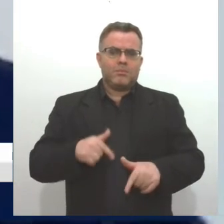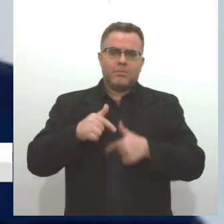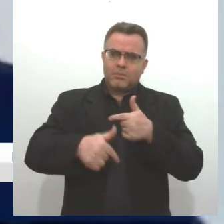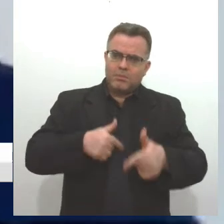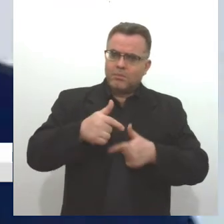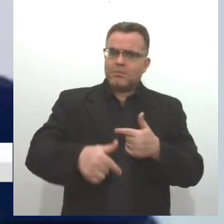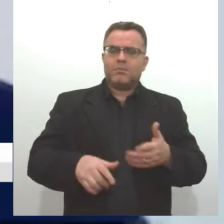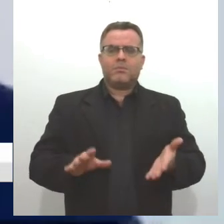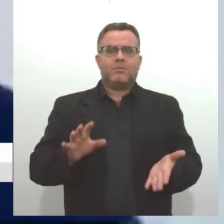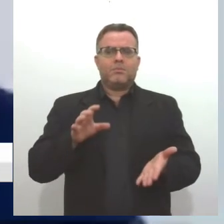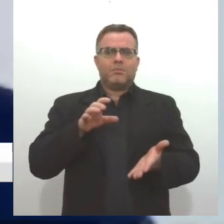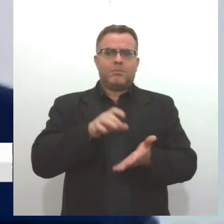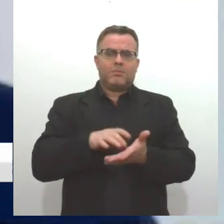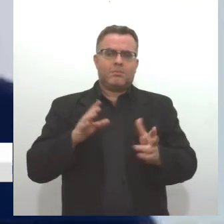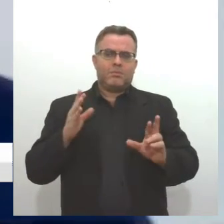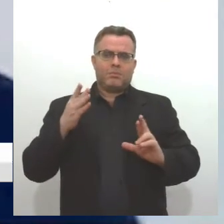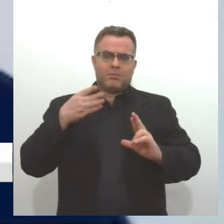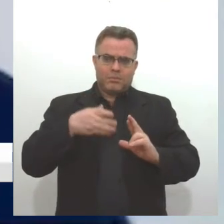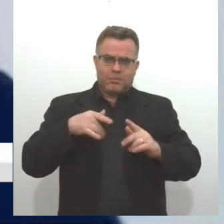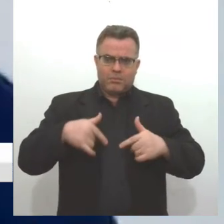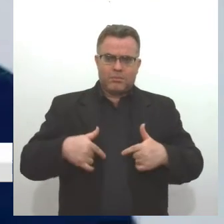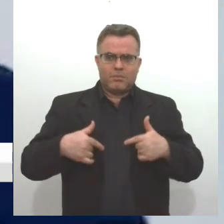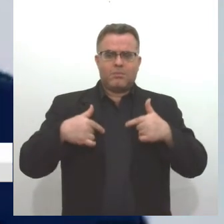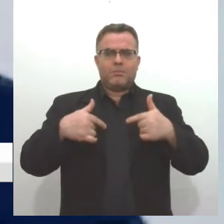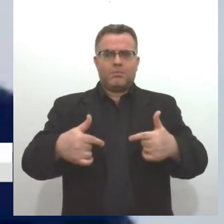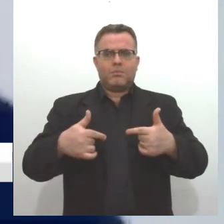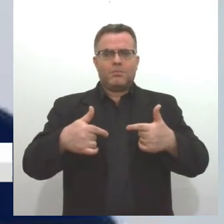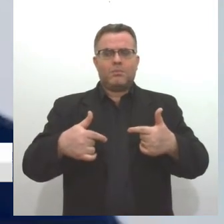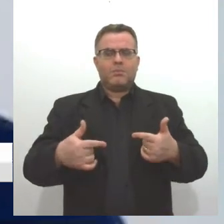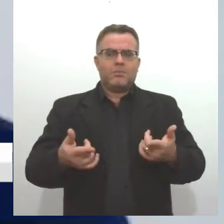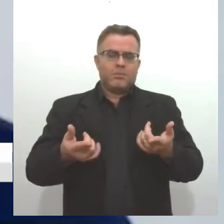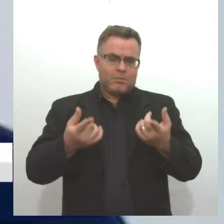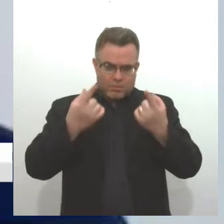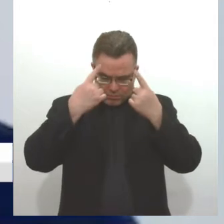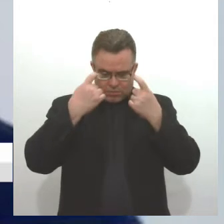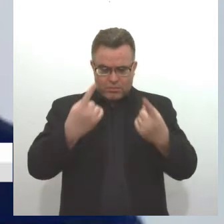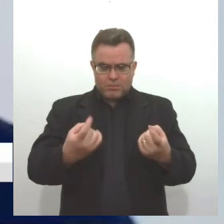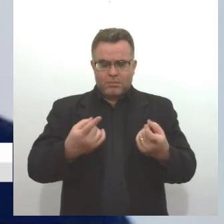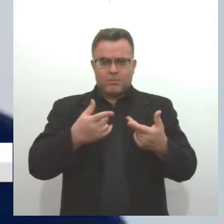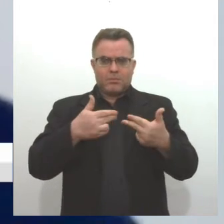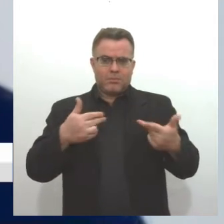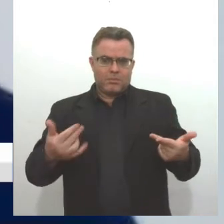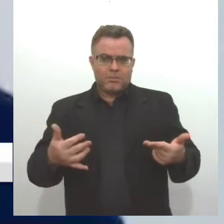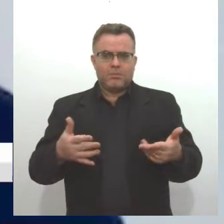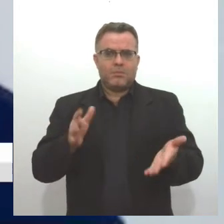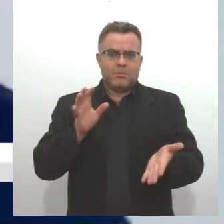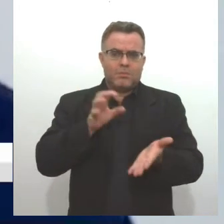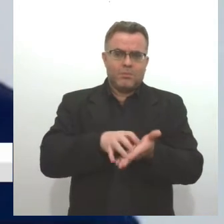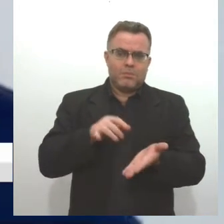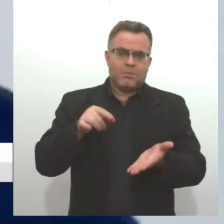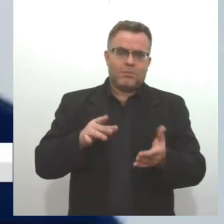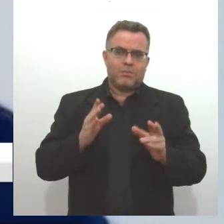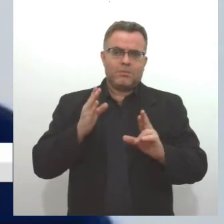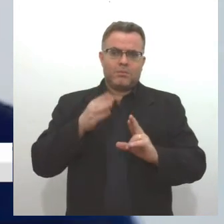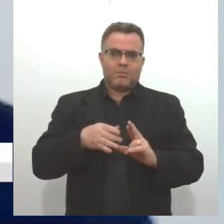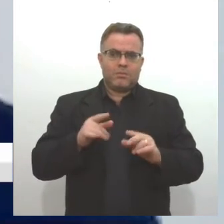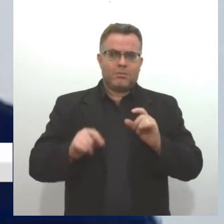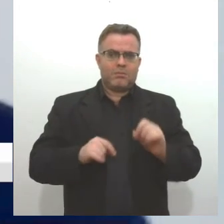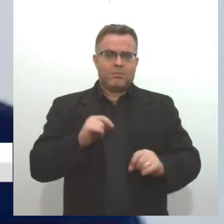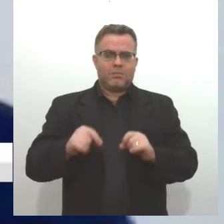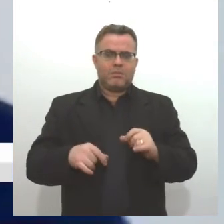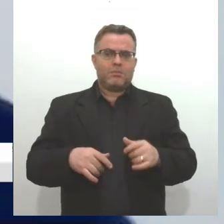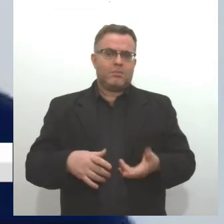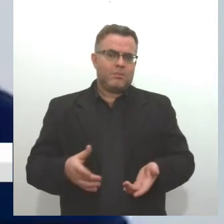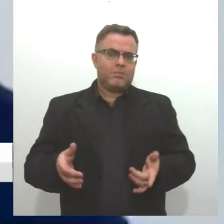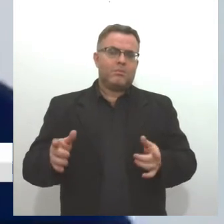né, de Combate à LGBTQIA+, que antes era o Centro de Referência de Combate à Homofobia,